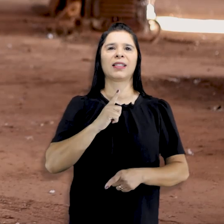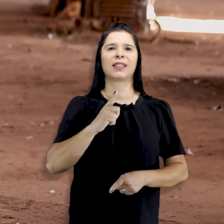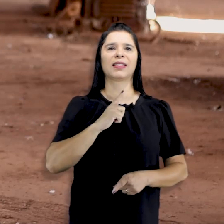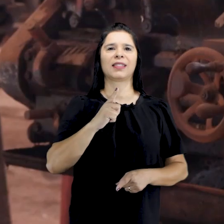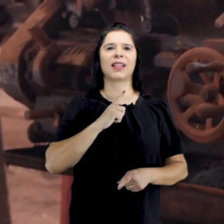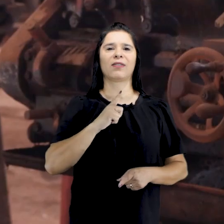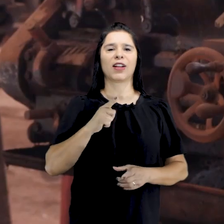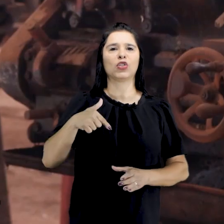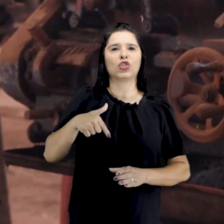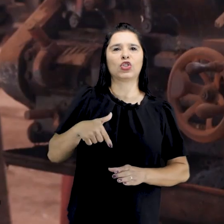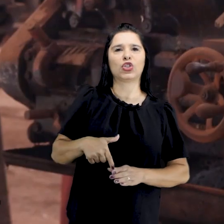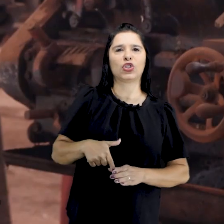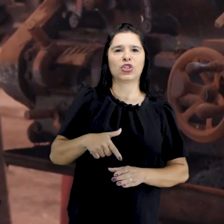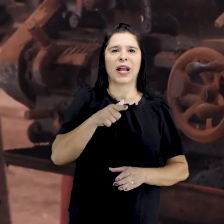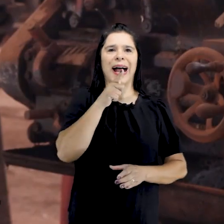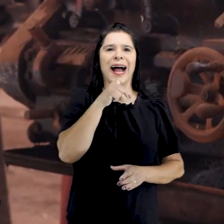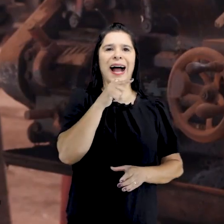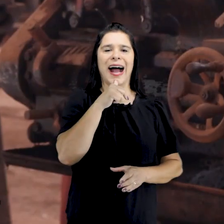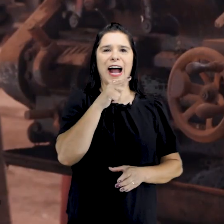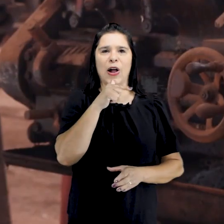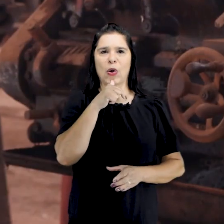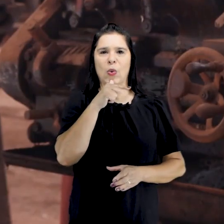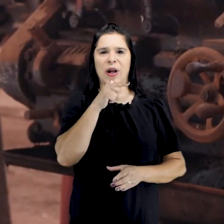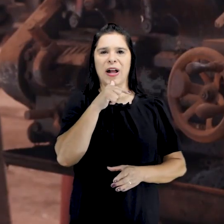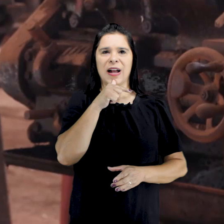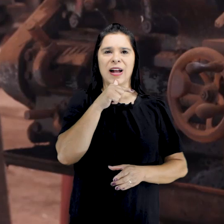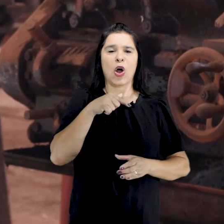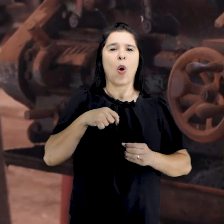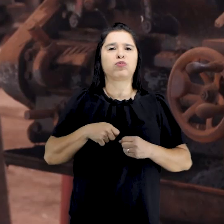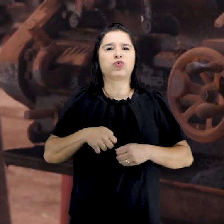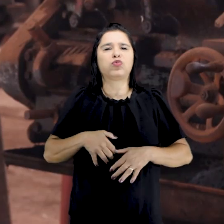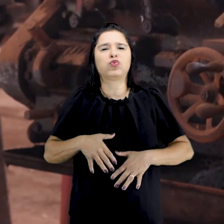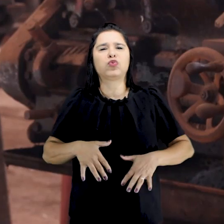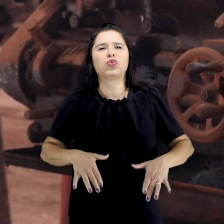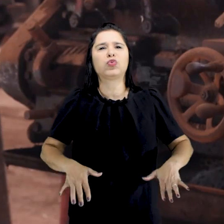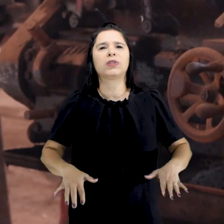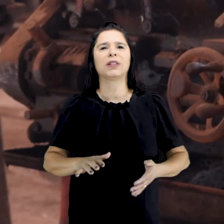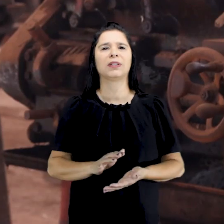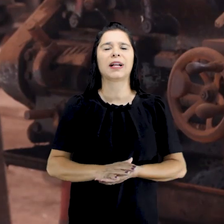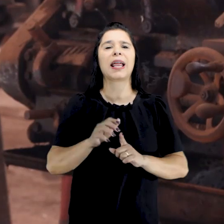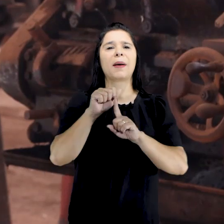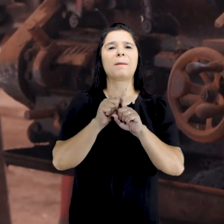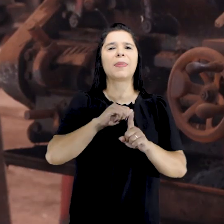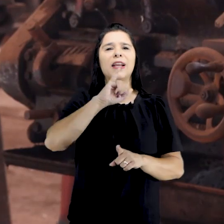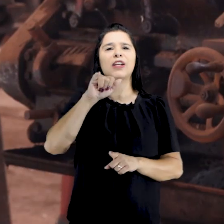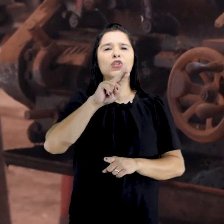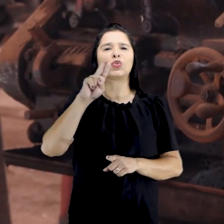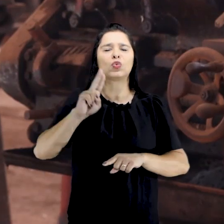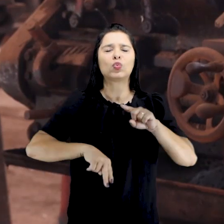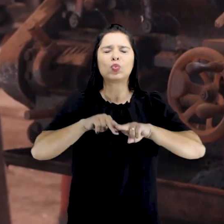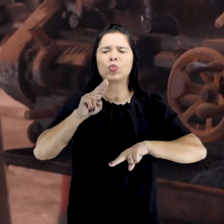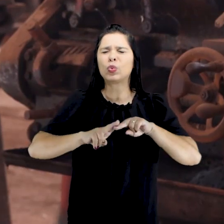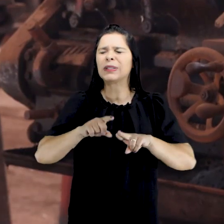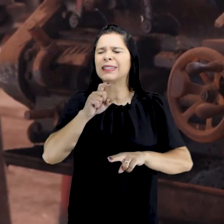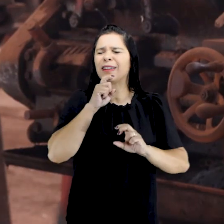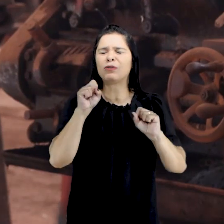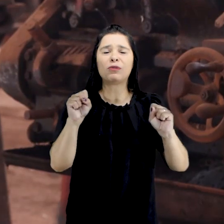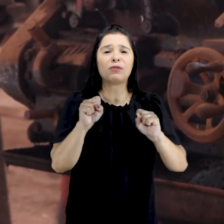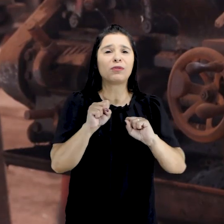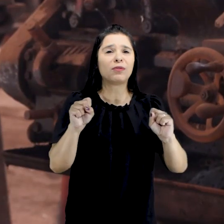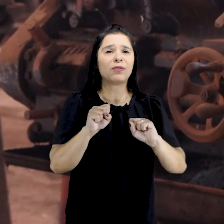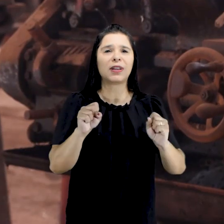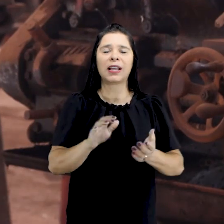e despejou dentro do funil, molhou. E era mês de junho, estava um frio. Mas ficou